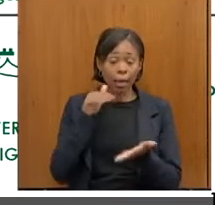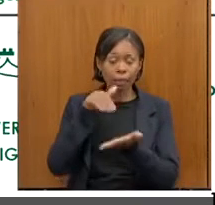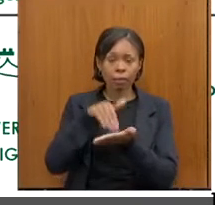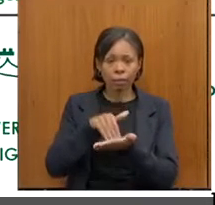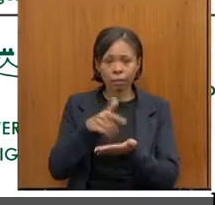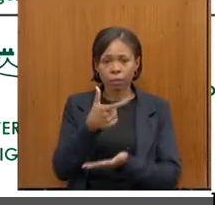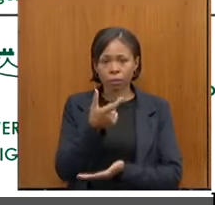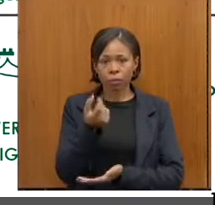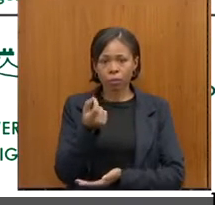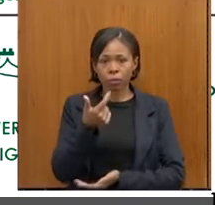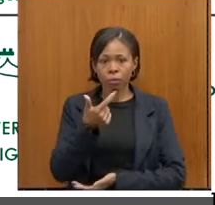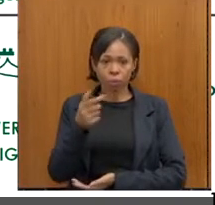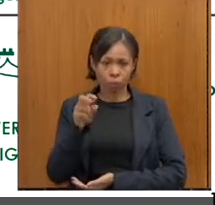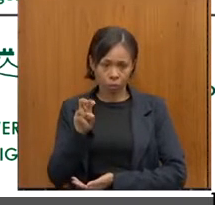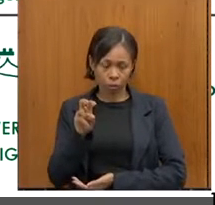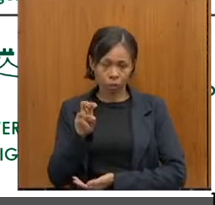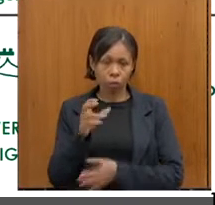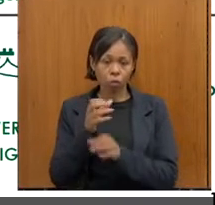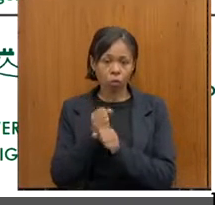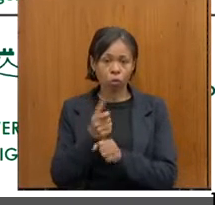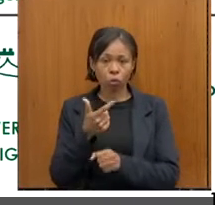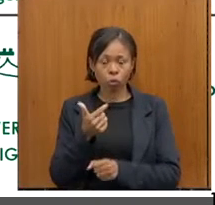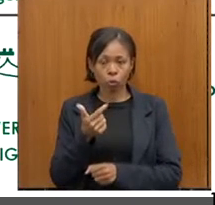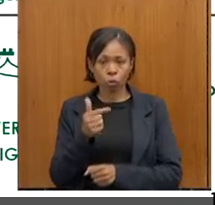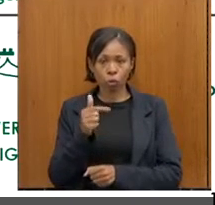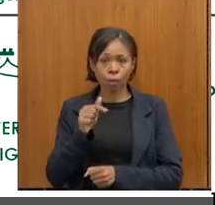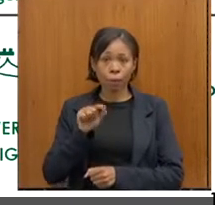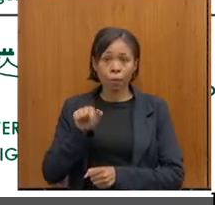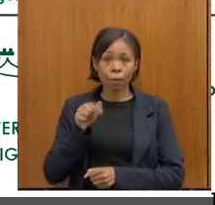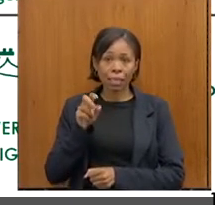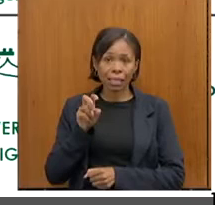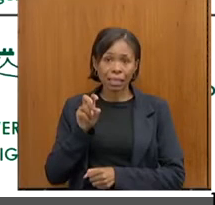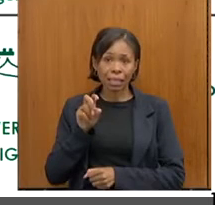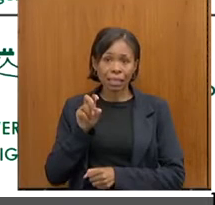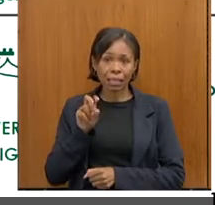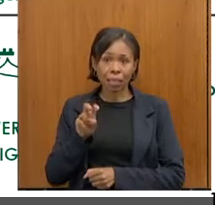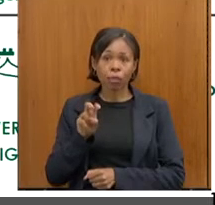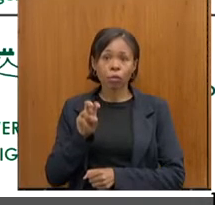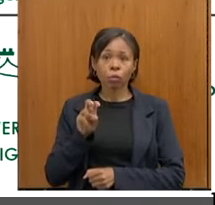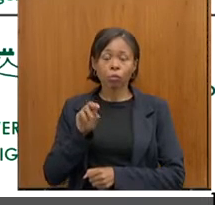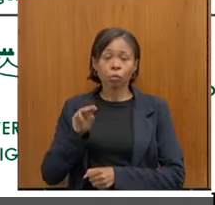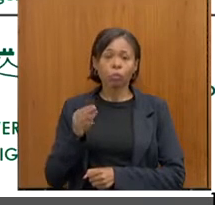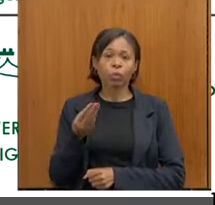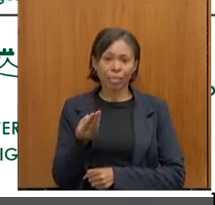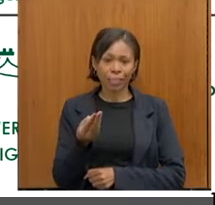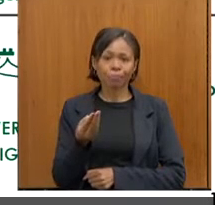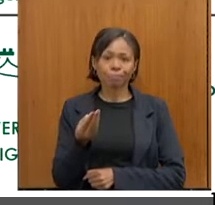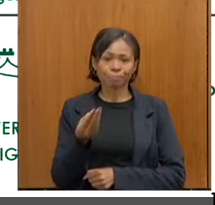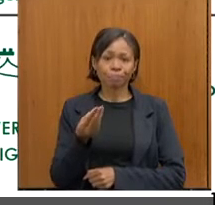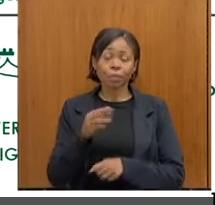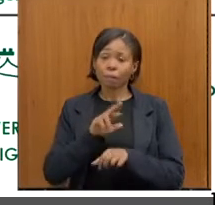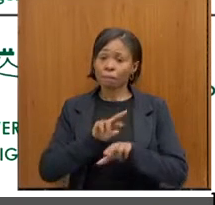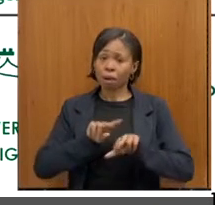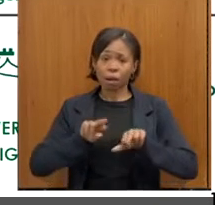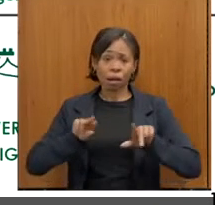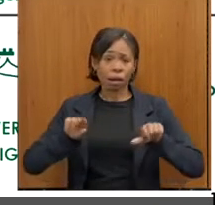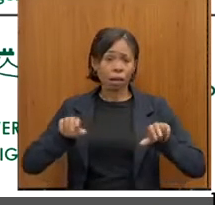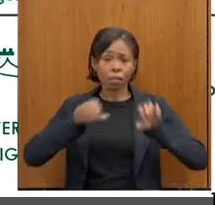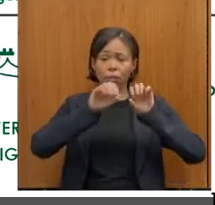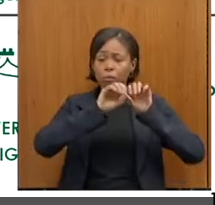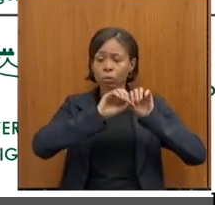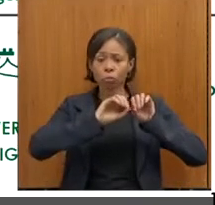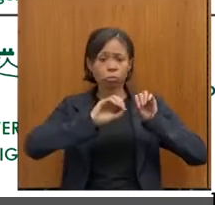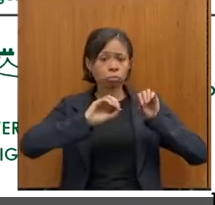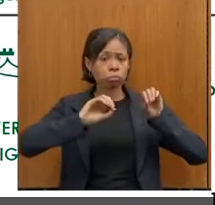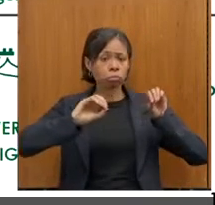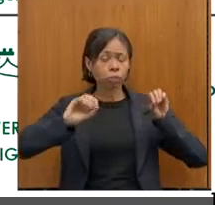de reais nós estamos falando da construção de 120 substações de nós temos 100 porcento